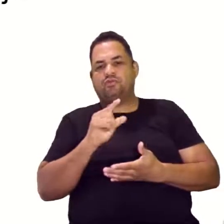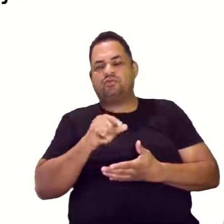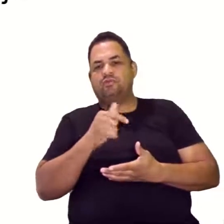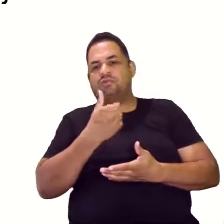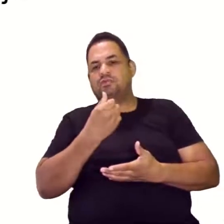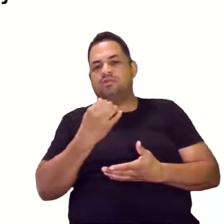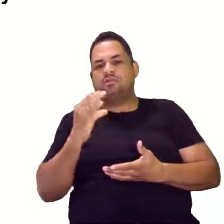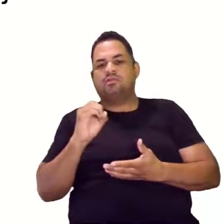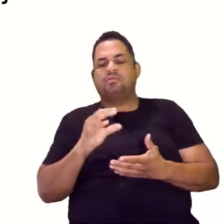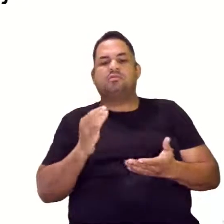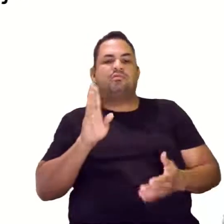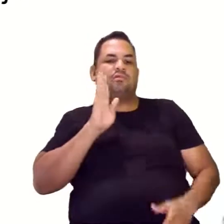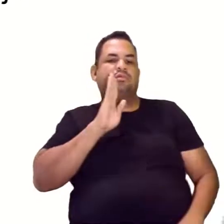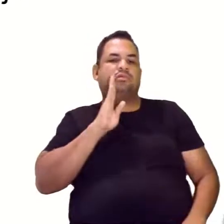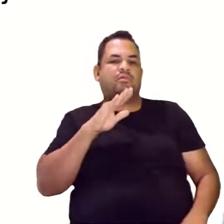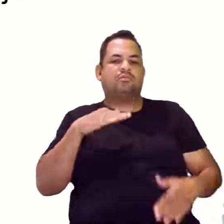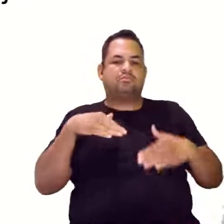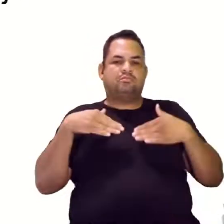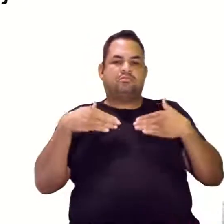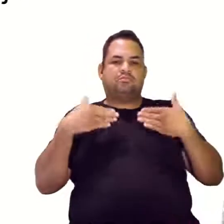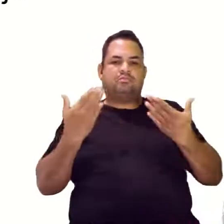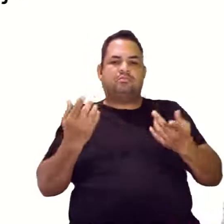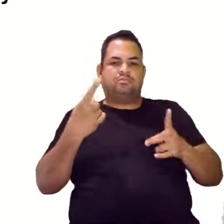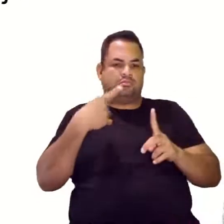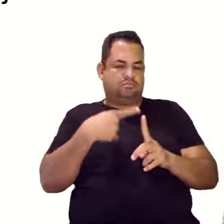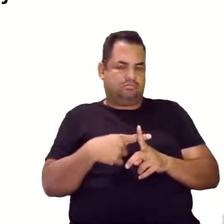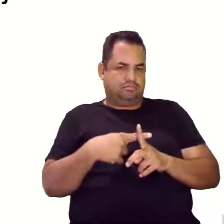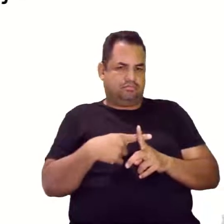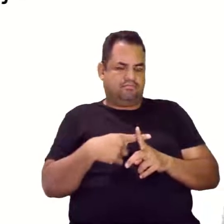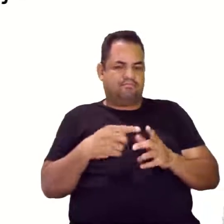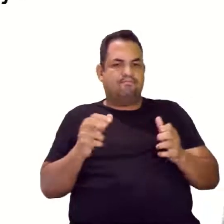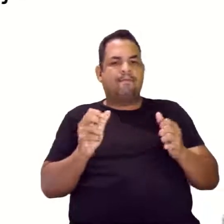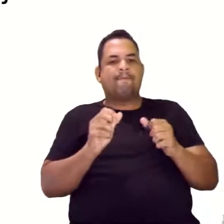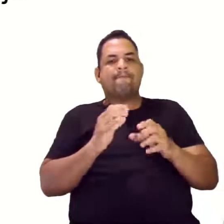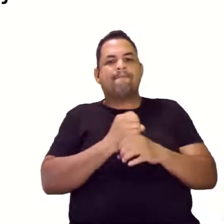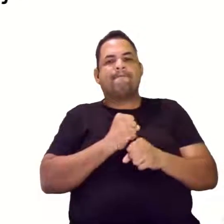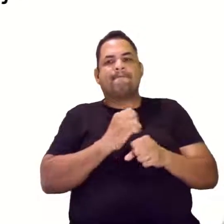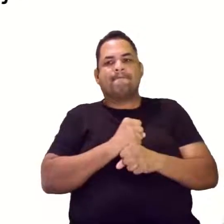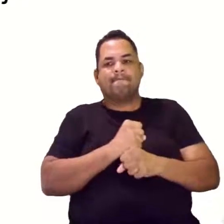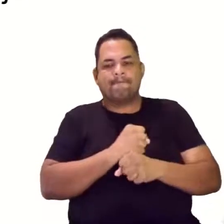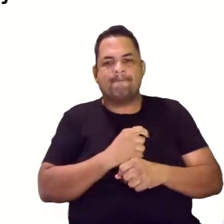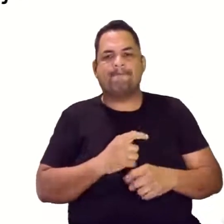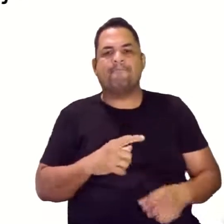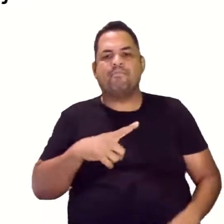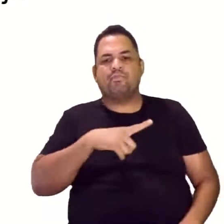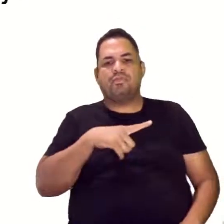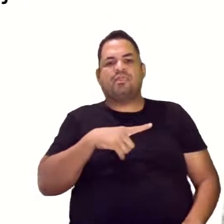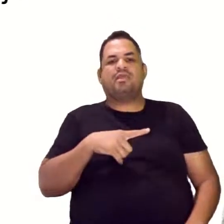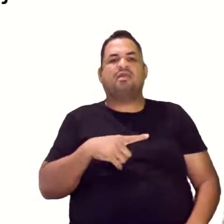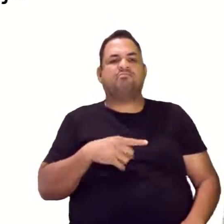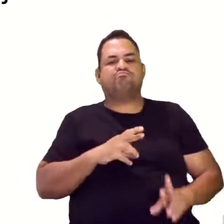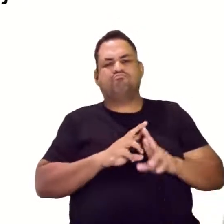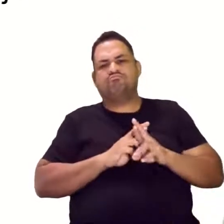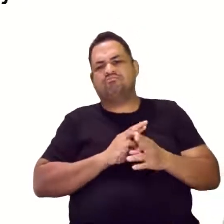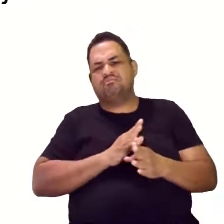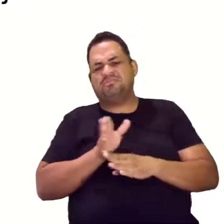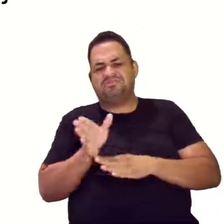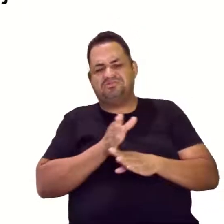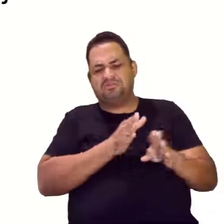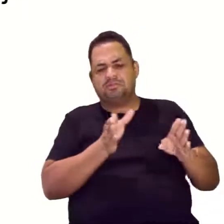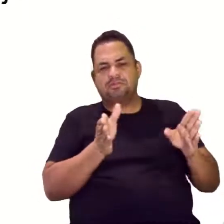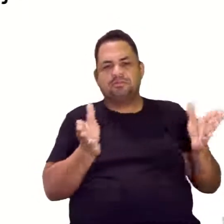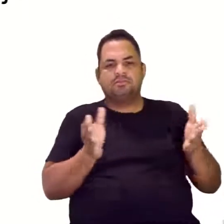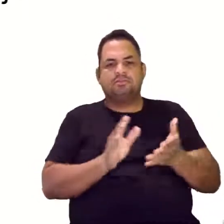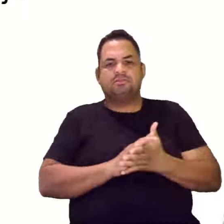certo? Certo. Olha que legal. Quando a gente soma, a gente pode fazer de várias formas, tá, gente? Tem muitas linhas de raciocínio. Aqui eu